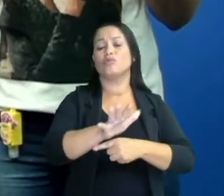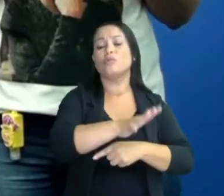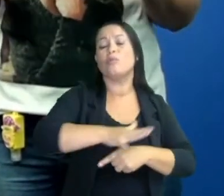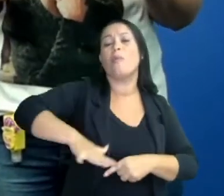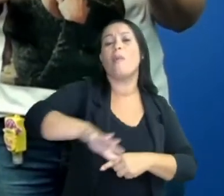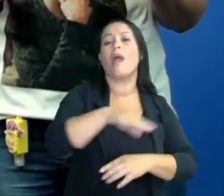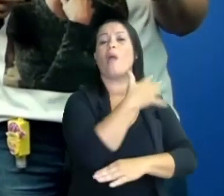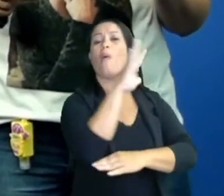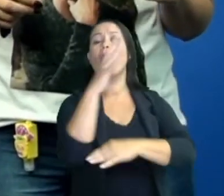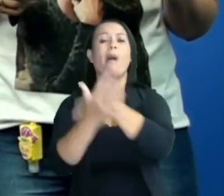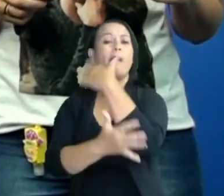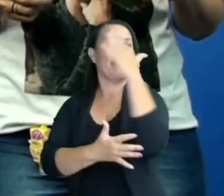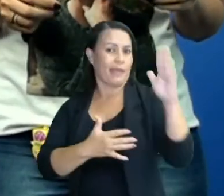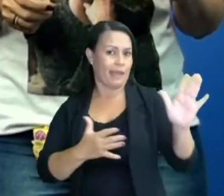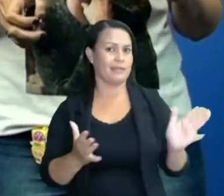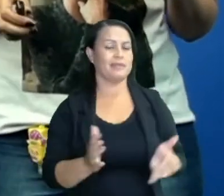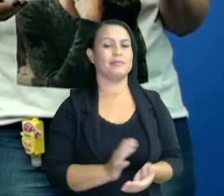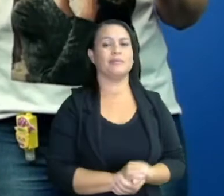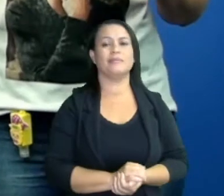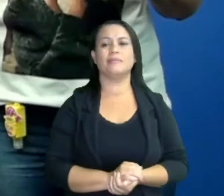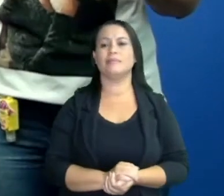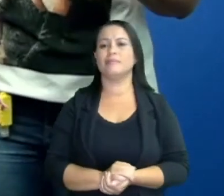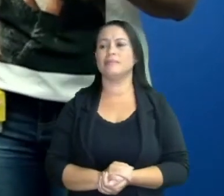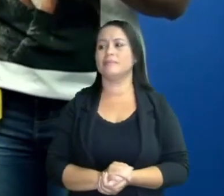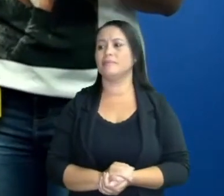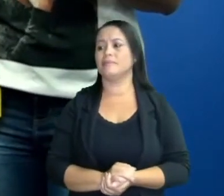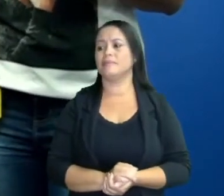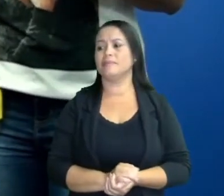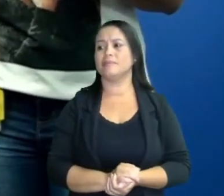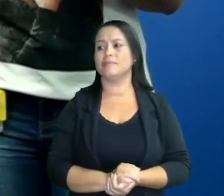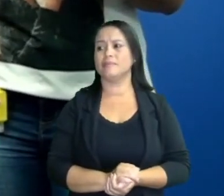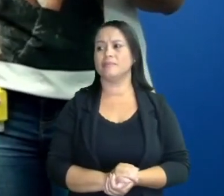e produzir menos impactos ambientais